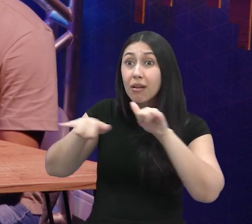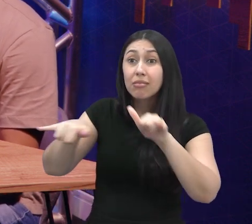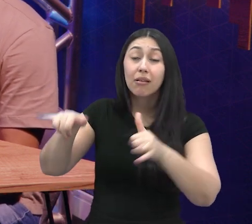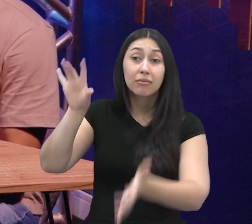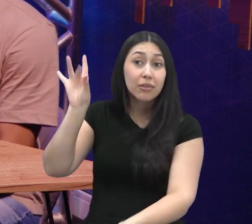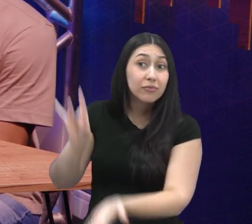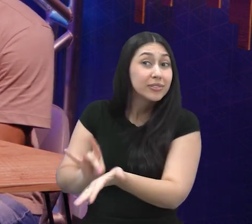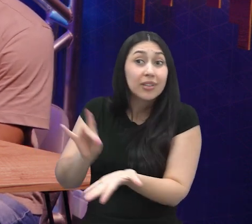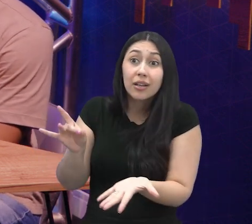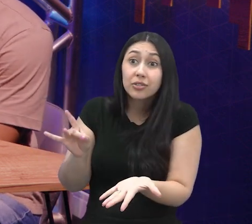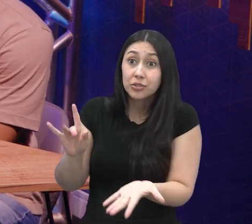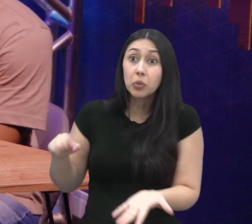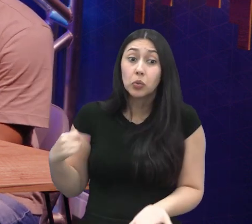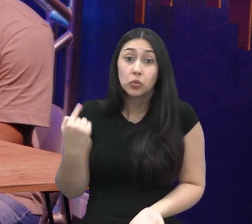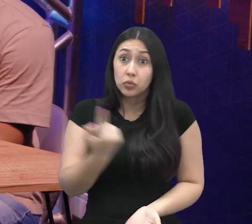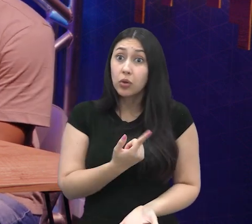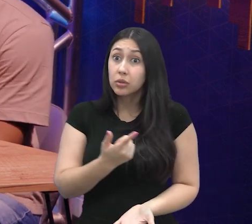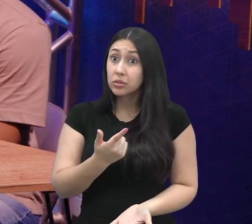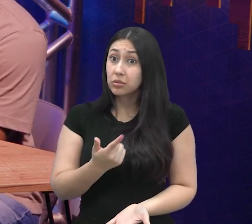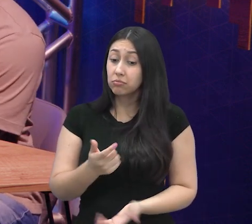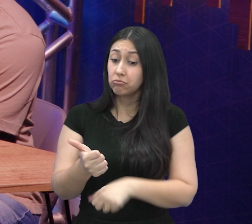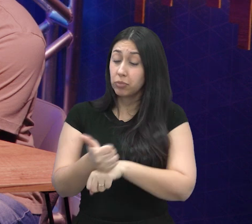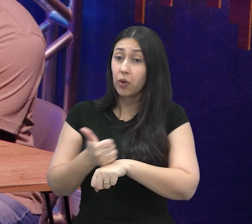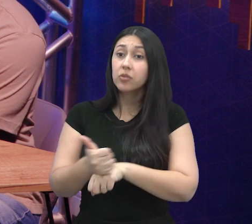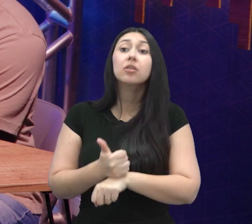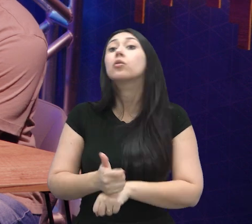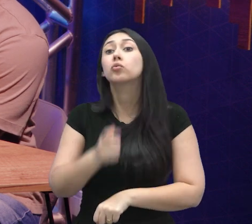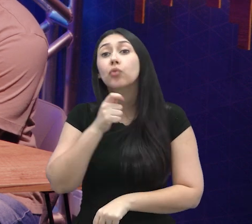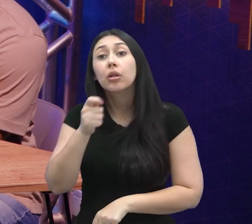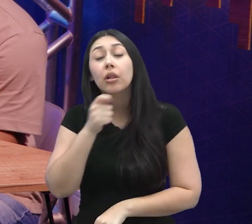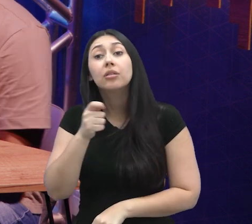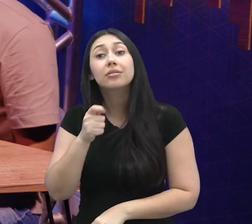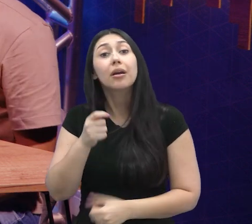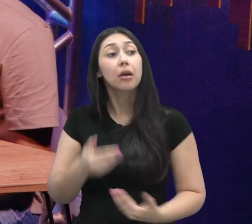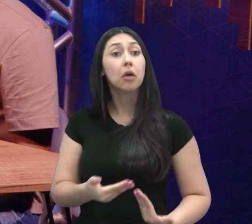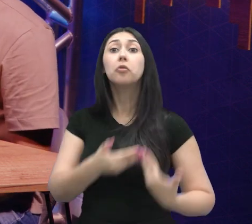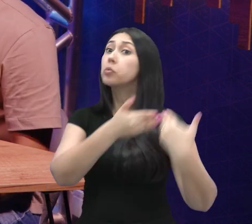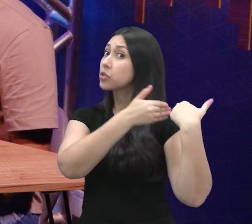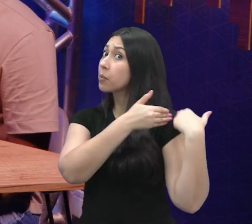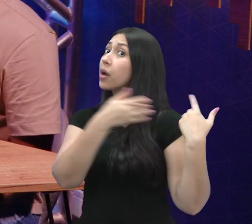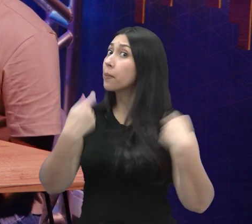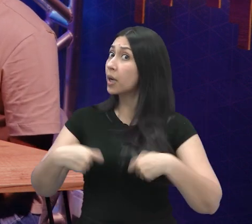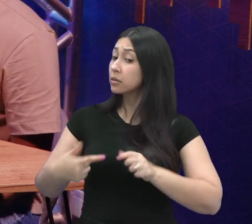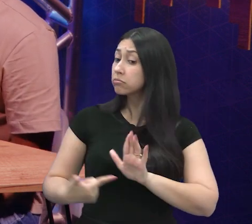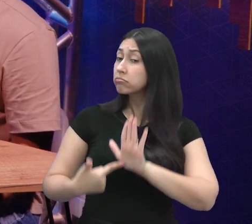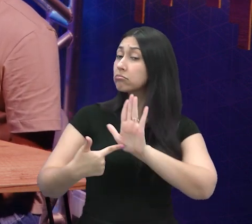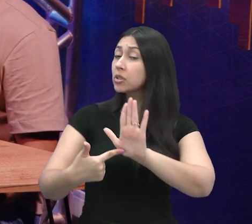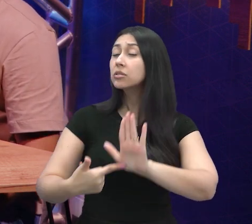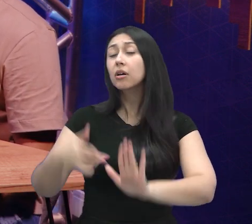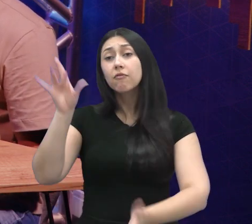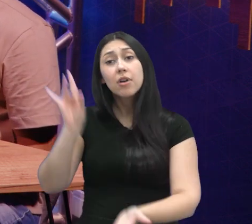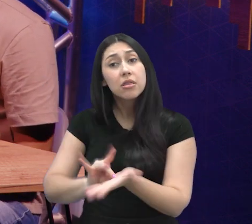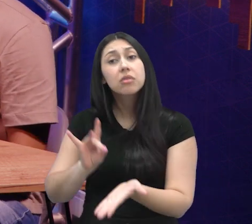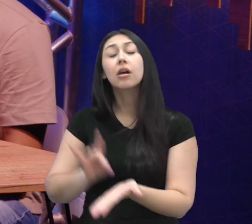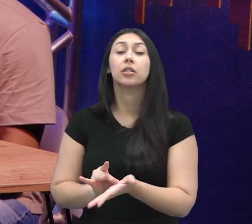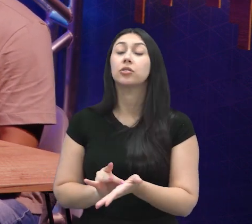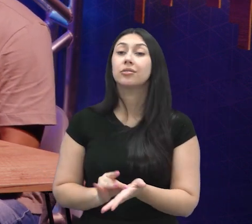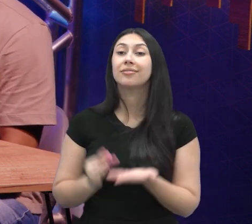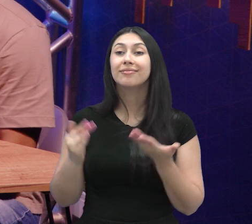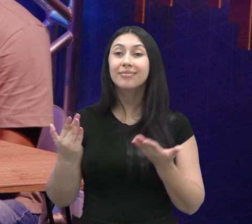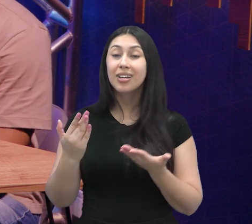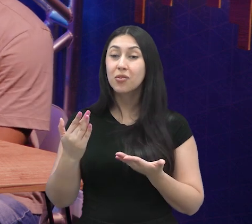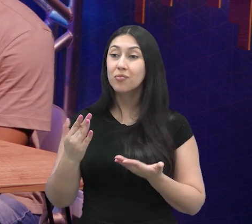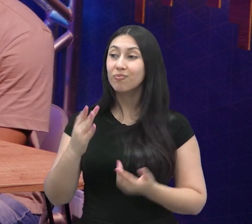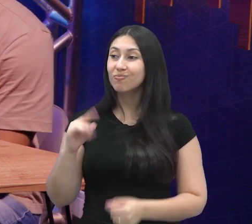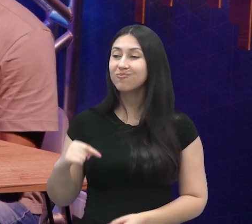sobre real, sobre, né? A gente tem uma responsabilidade como jornalista de ser muito transparente. Então a gente